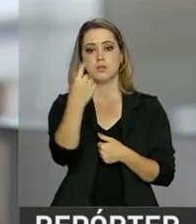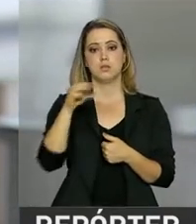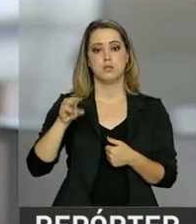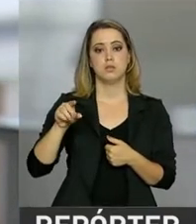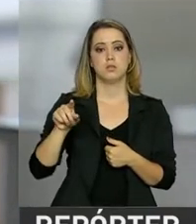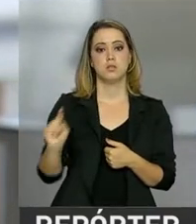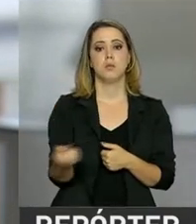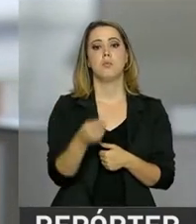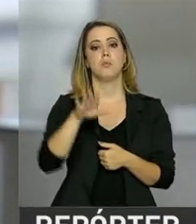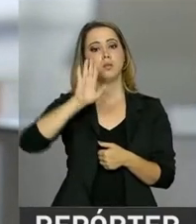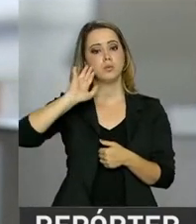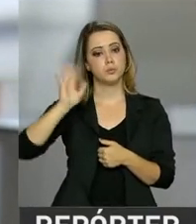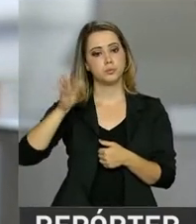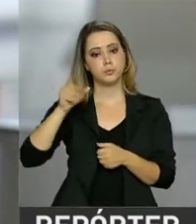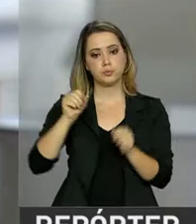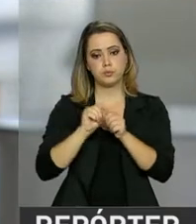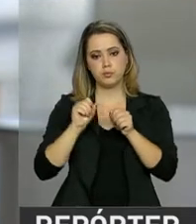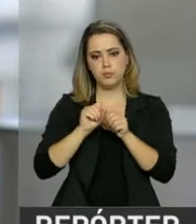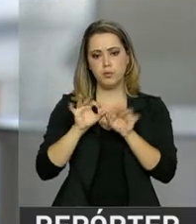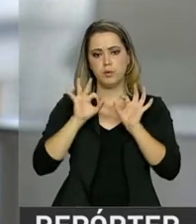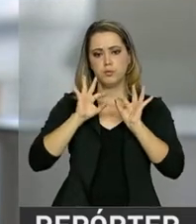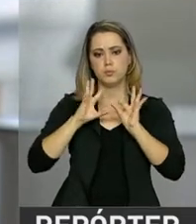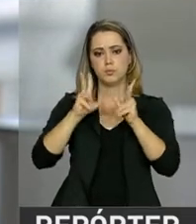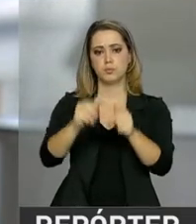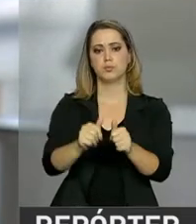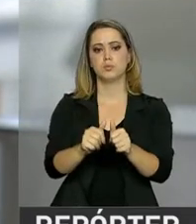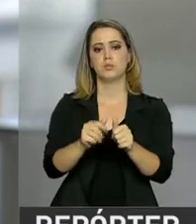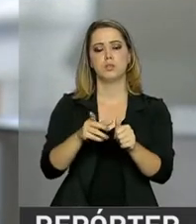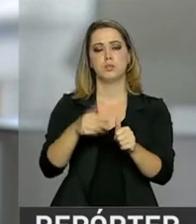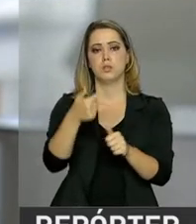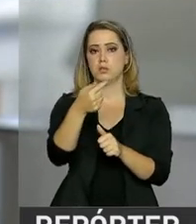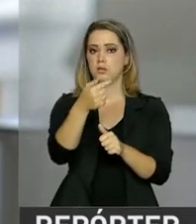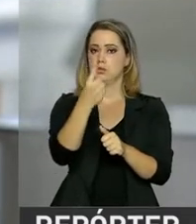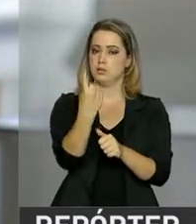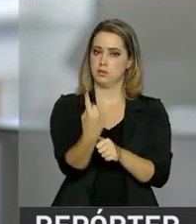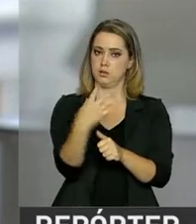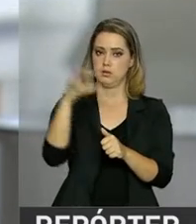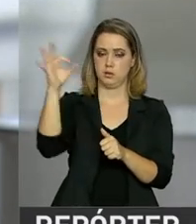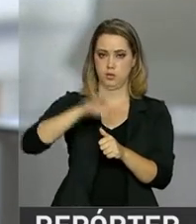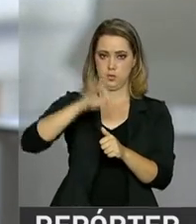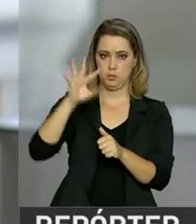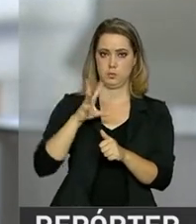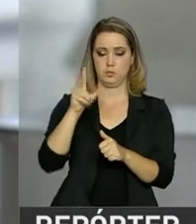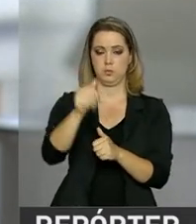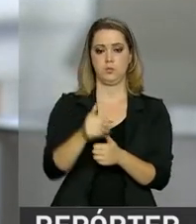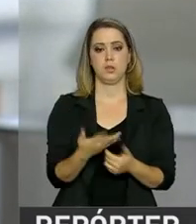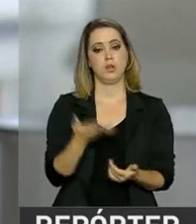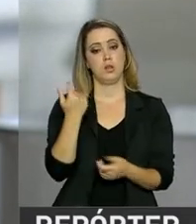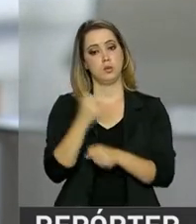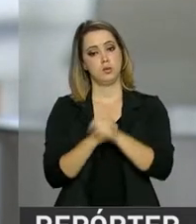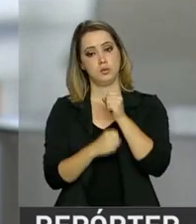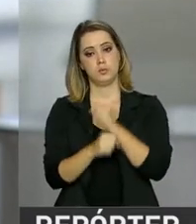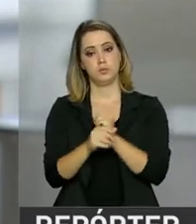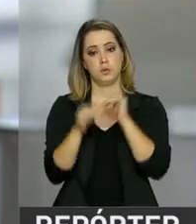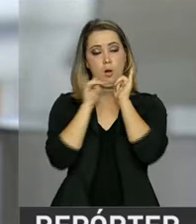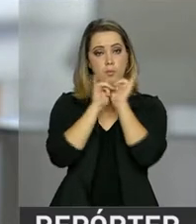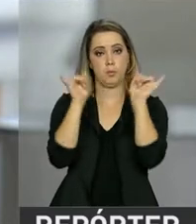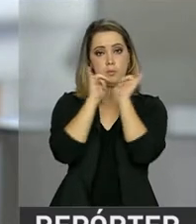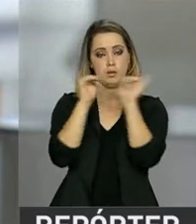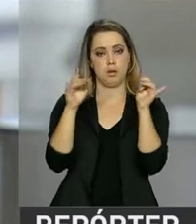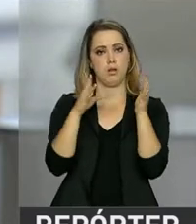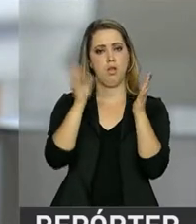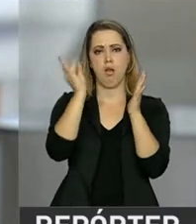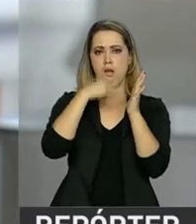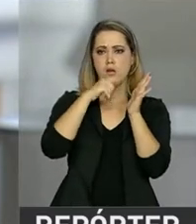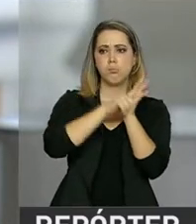31.223 concluíram o registro permanente, o que representa aí mais de 71% do total. Em 2015, foi publicado uma resolução